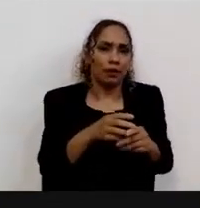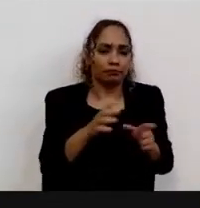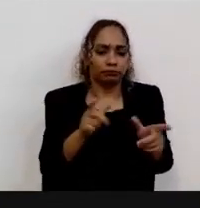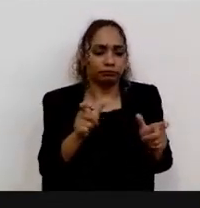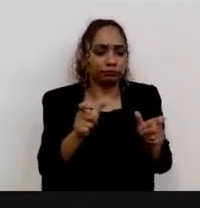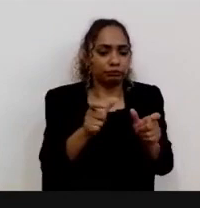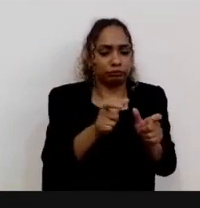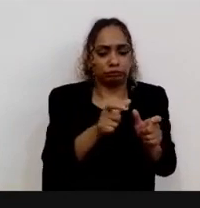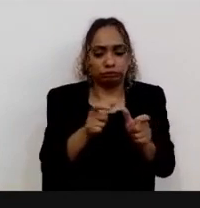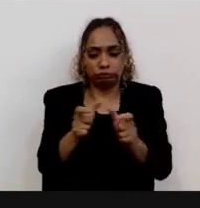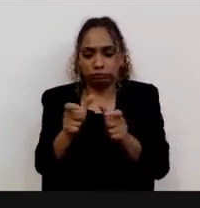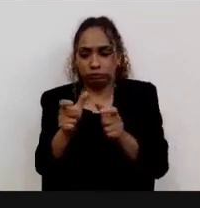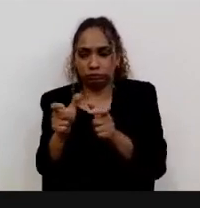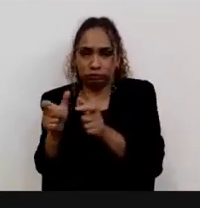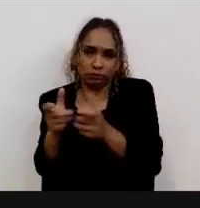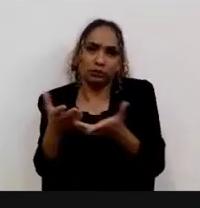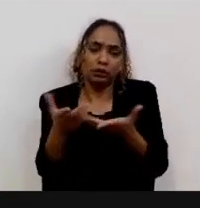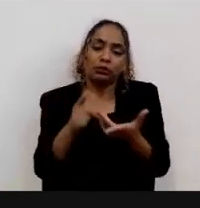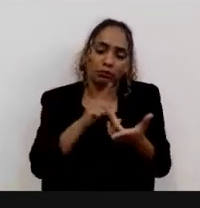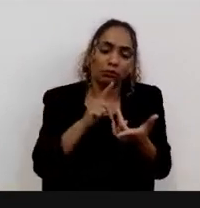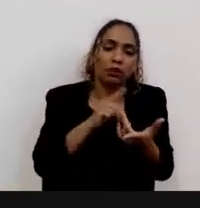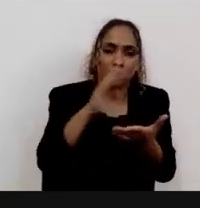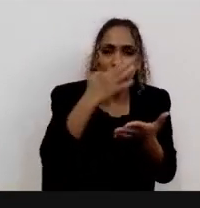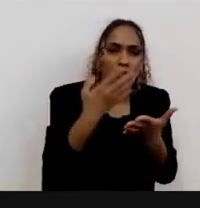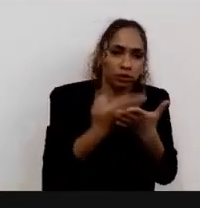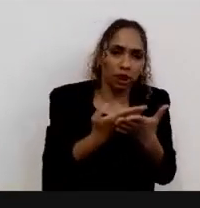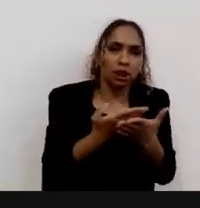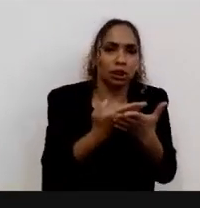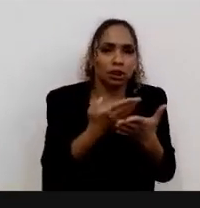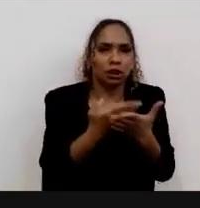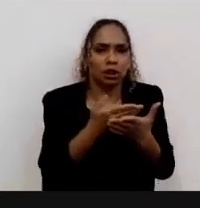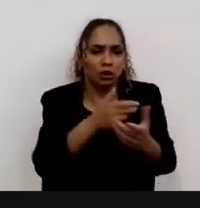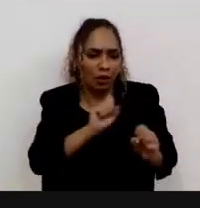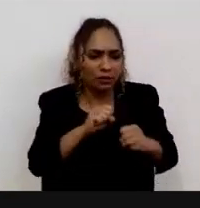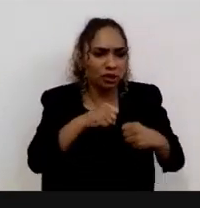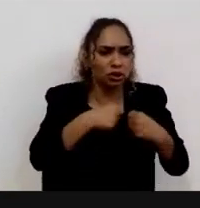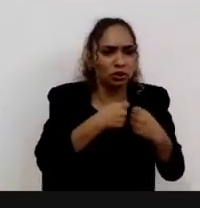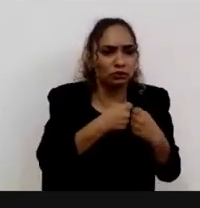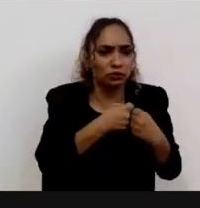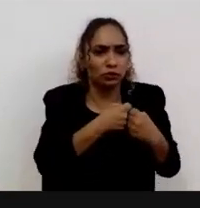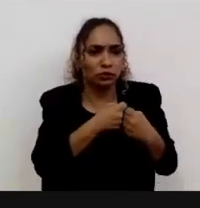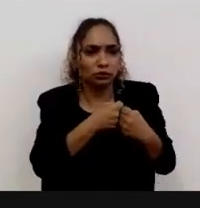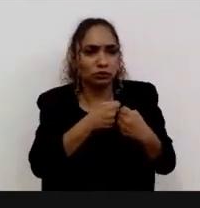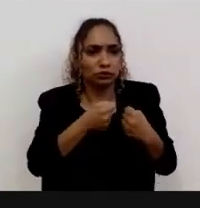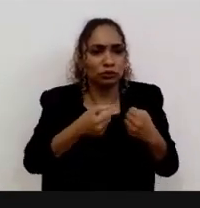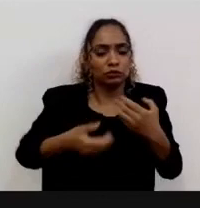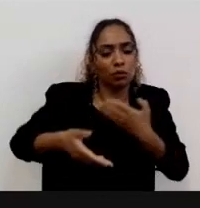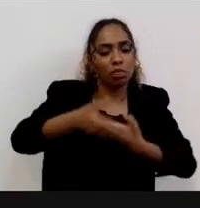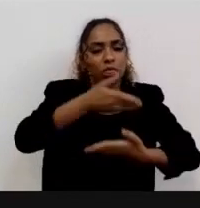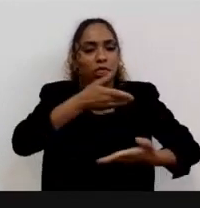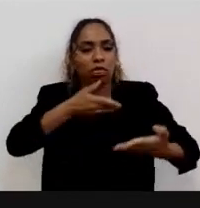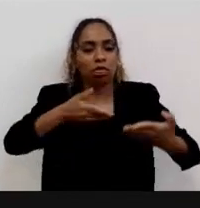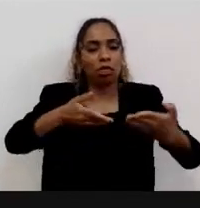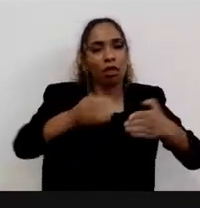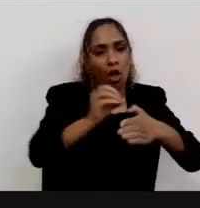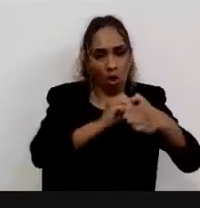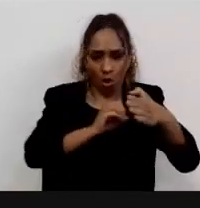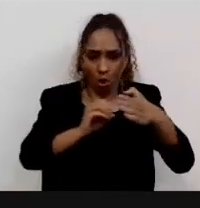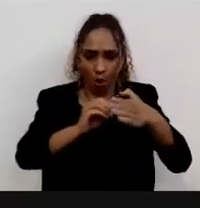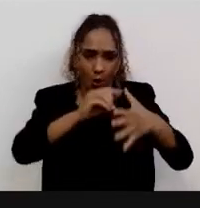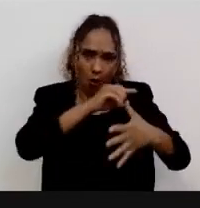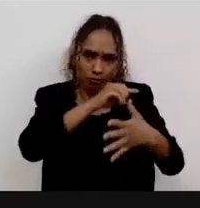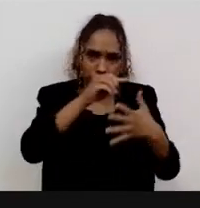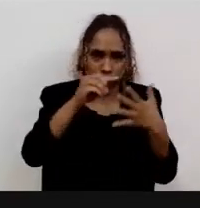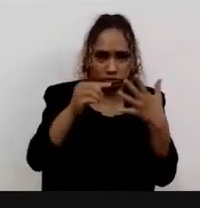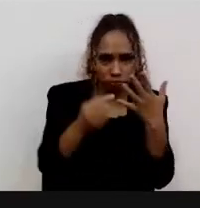pulverizada. A gente verifica que existem, sim, tentativas de automação esparsas nos diversos órgãos, né? A